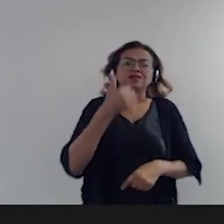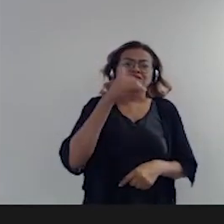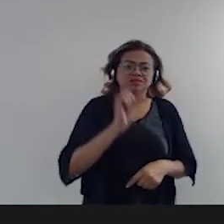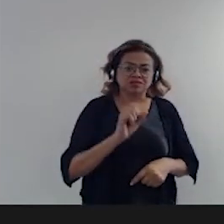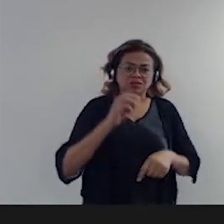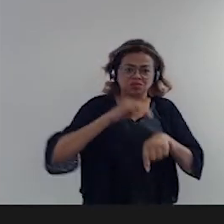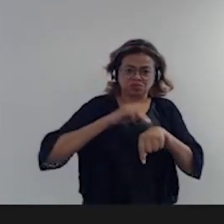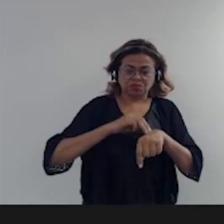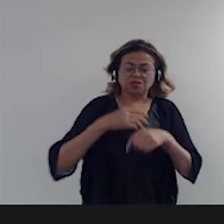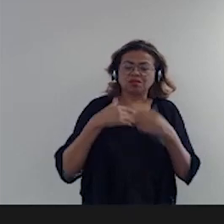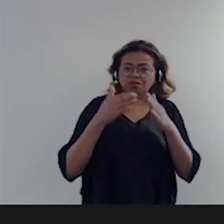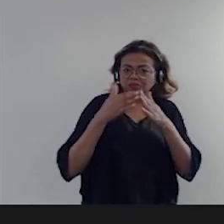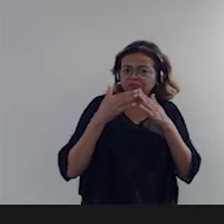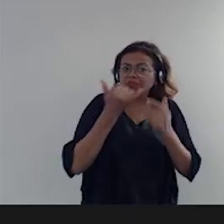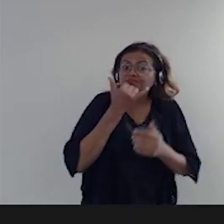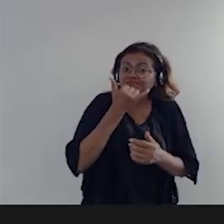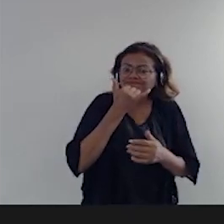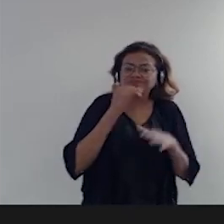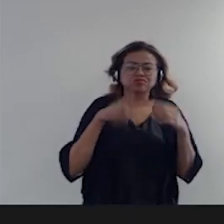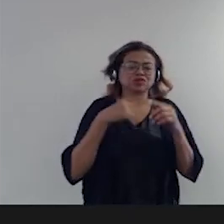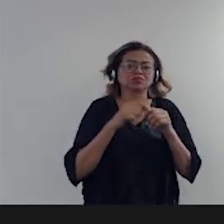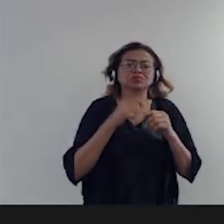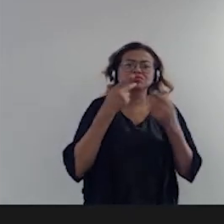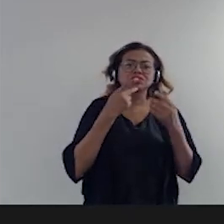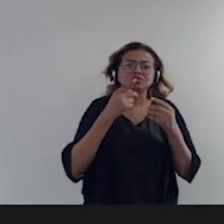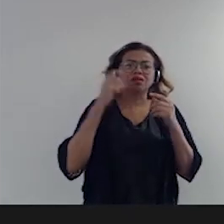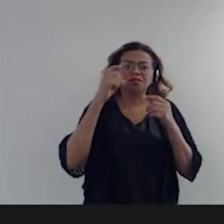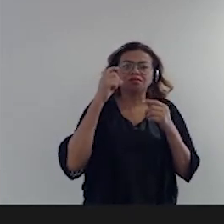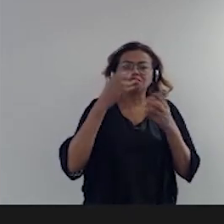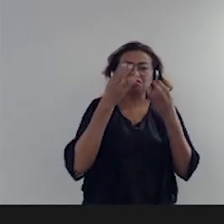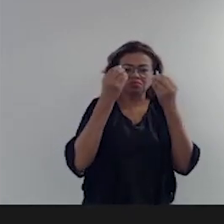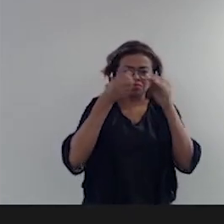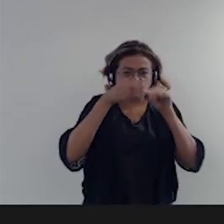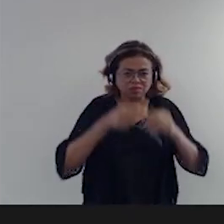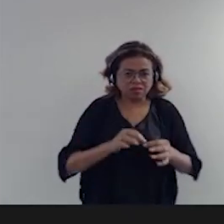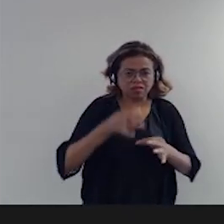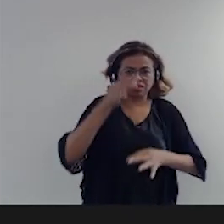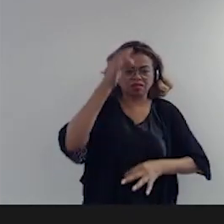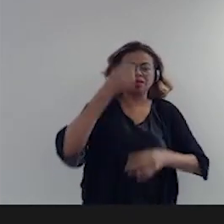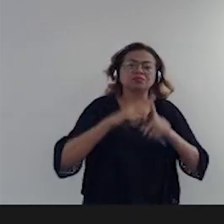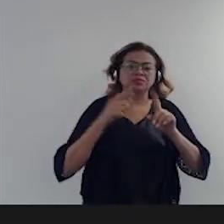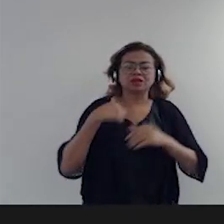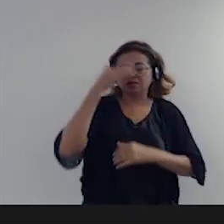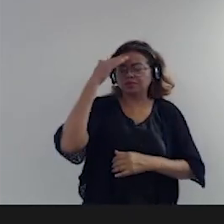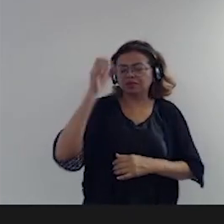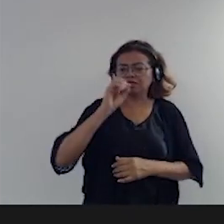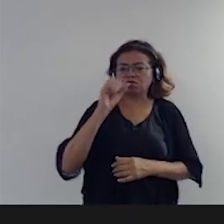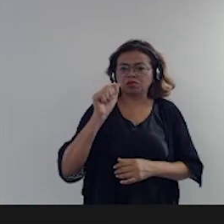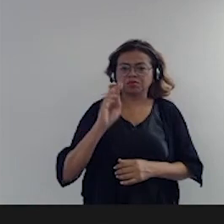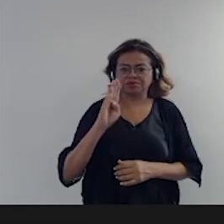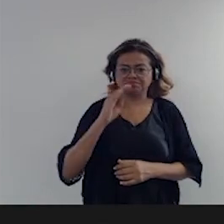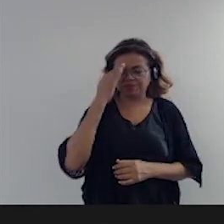minutos, peço desculpas pelo excesso e agradeço muito o convite da OAB. Obrigada.